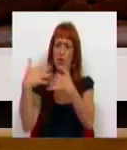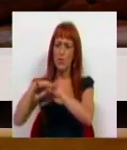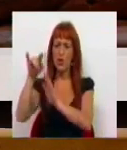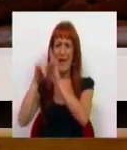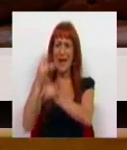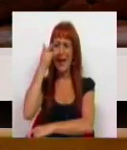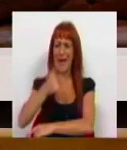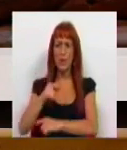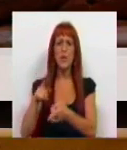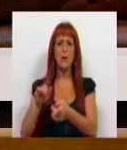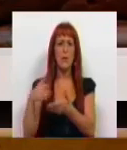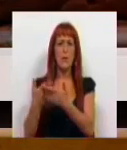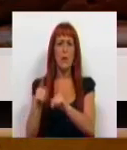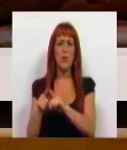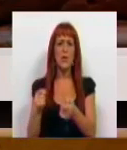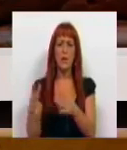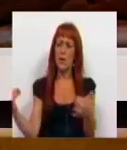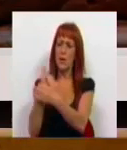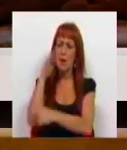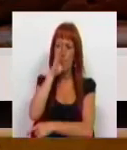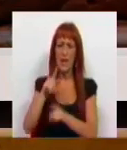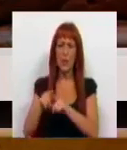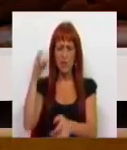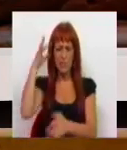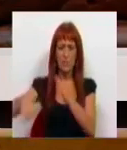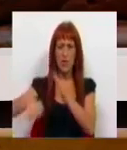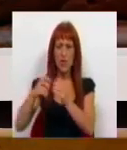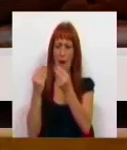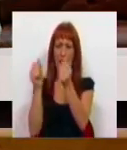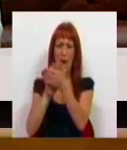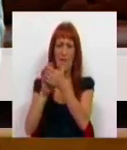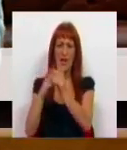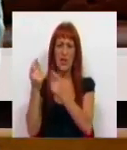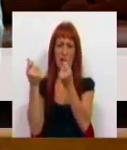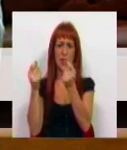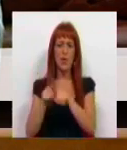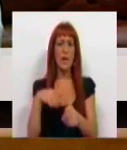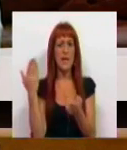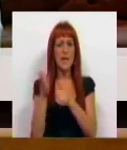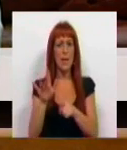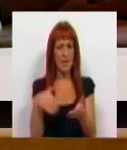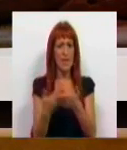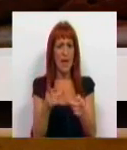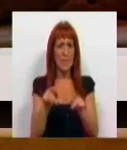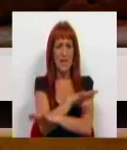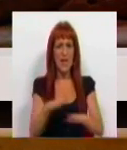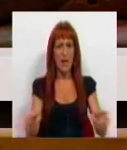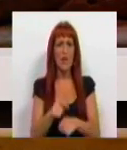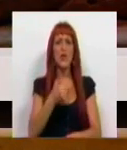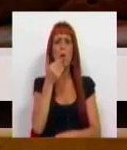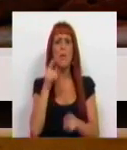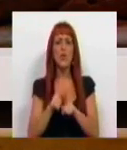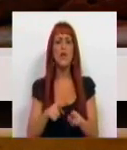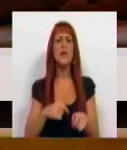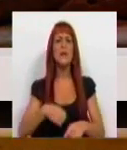lista negra e que servem para abarcar práticas de corrupção e de lavagem de capitais. Dar o exemplo é ainda acabar com o abuso